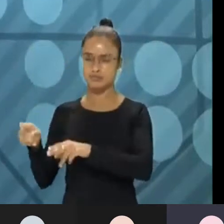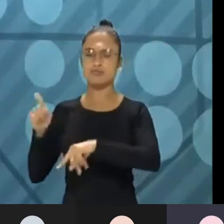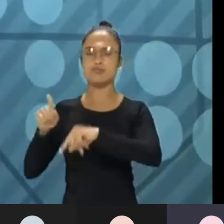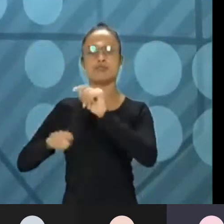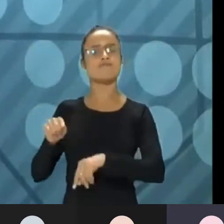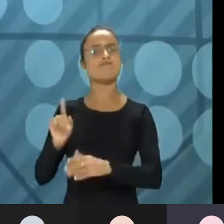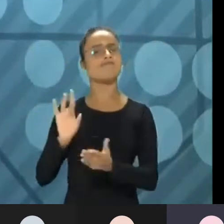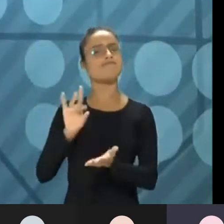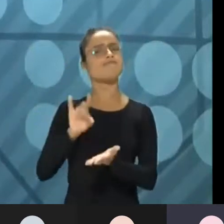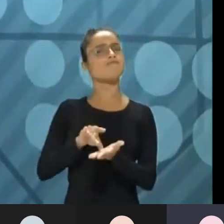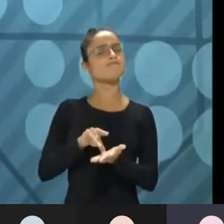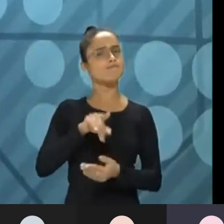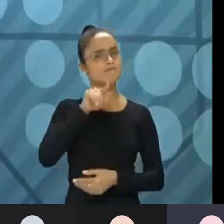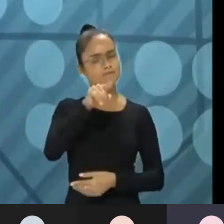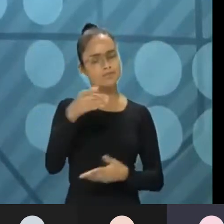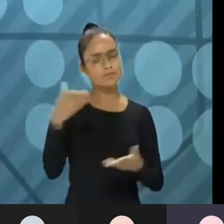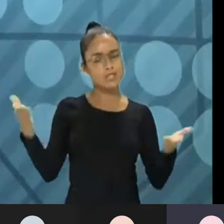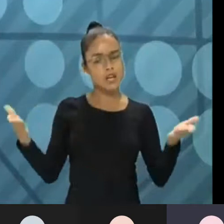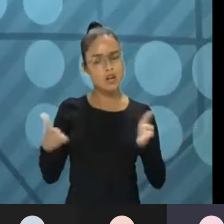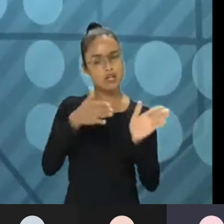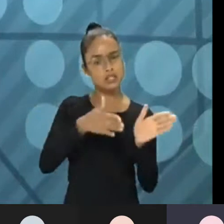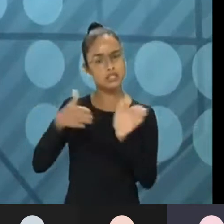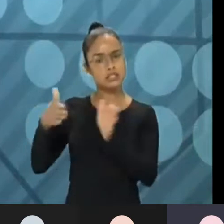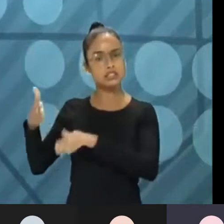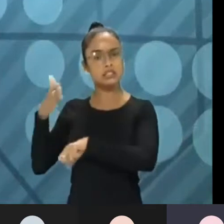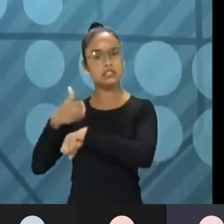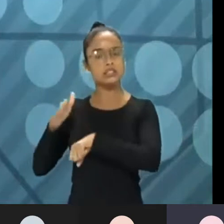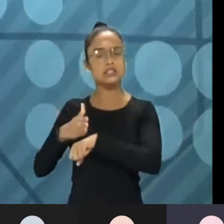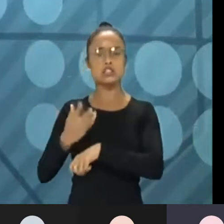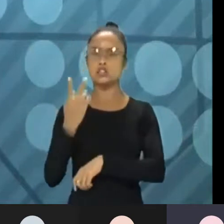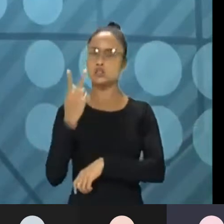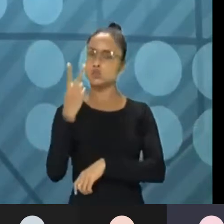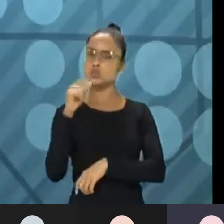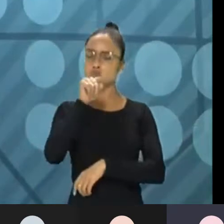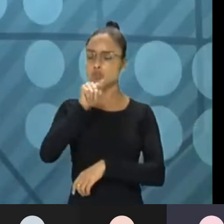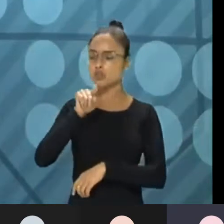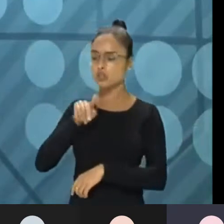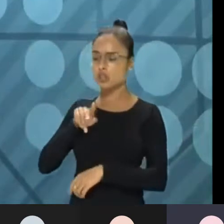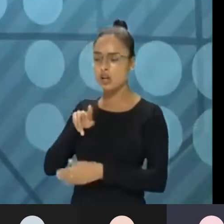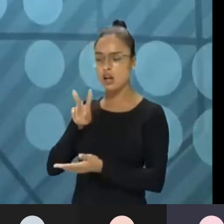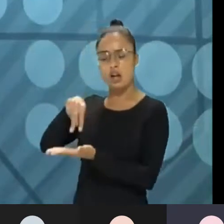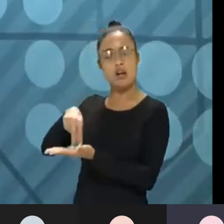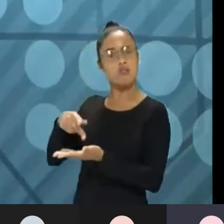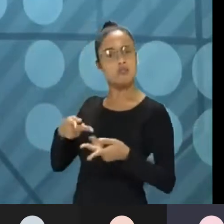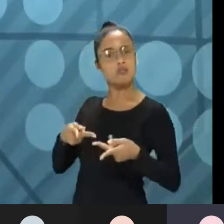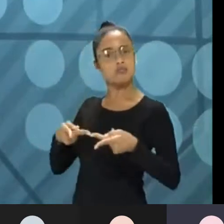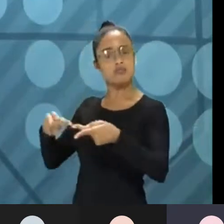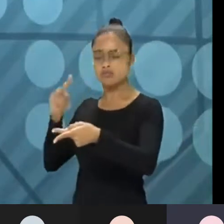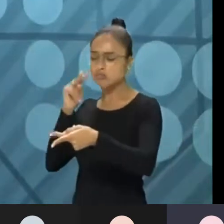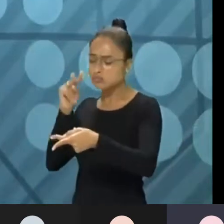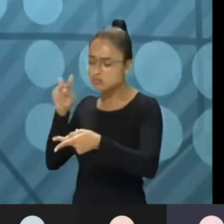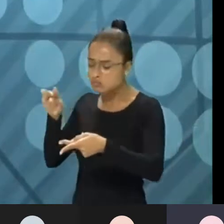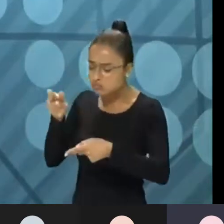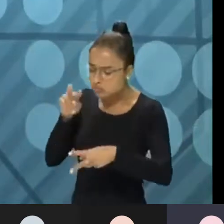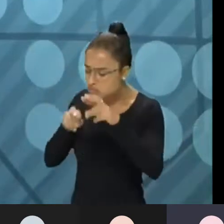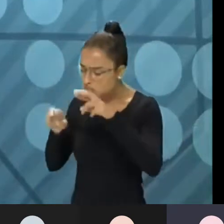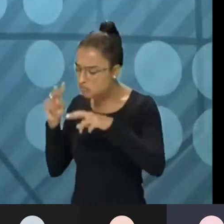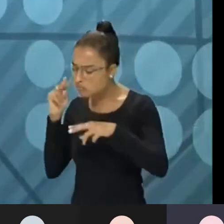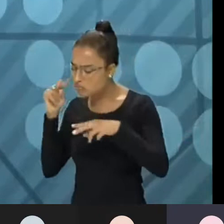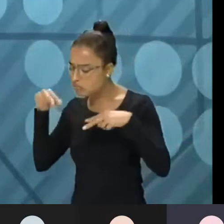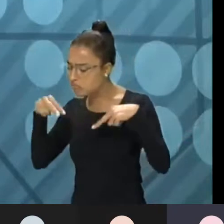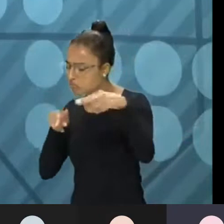da ideia de que você vai fazer uma inspeção, vai fazer a isometria de um objeto que seja a sua